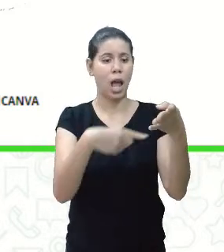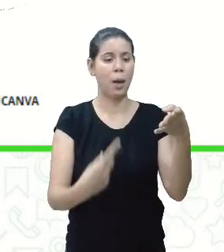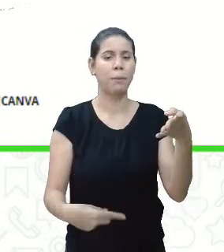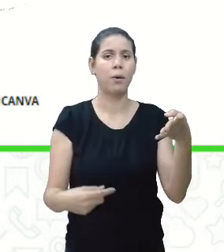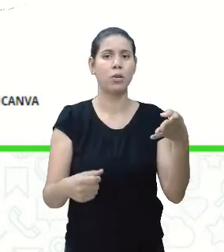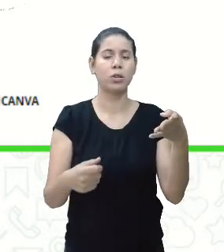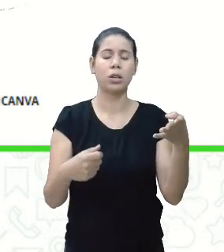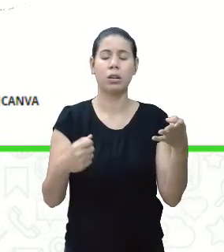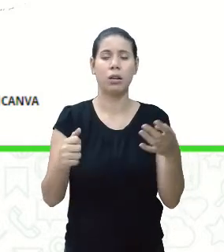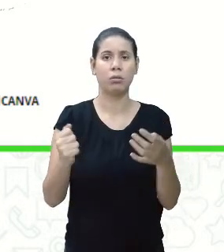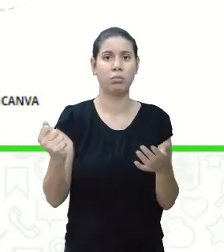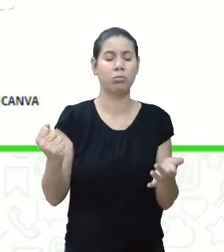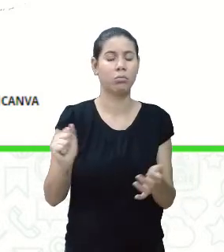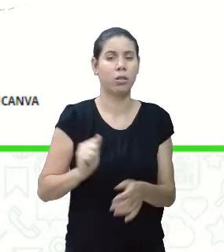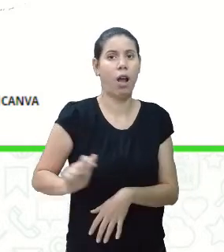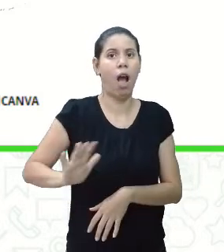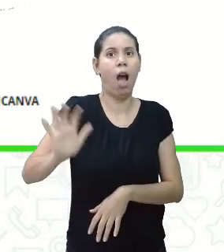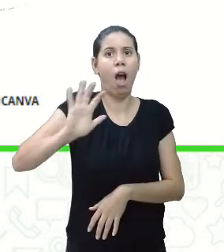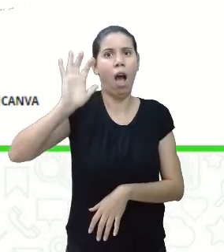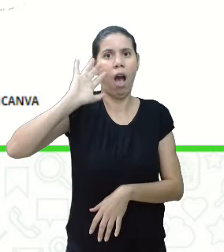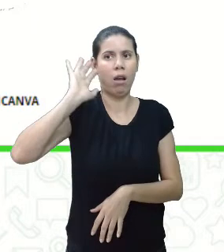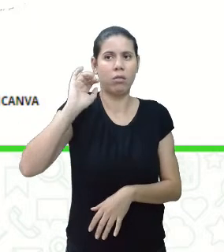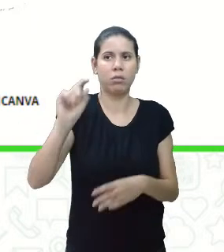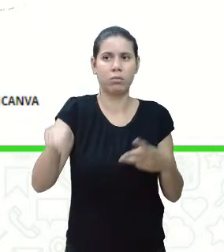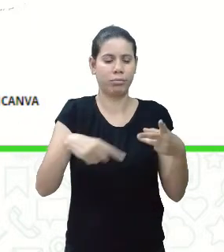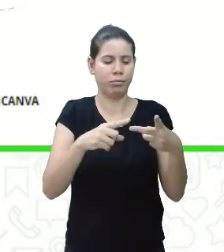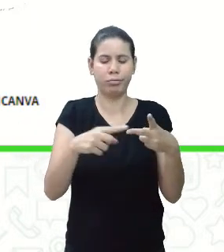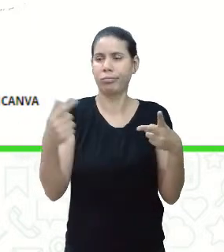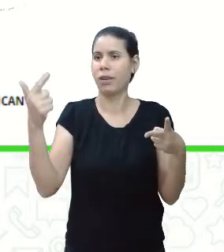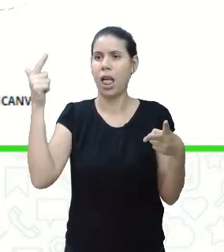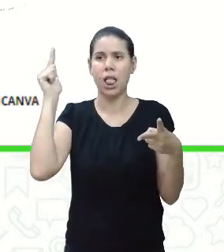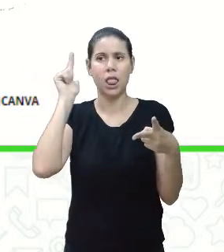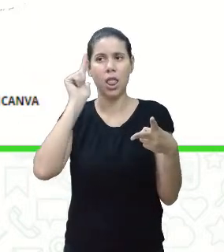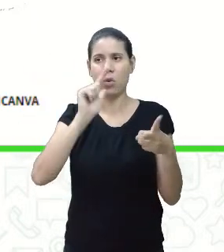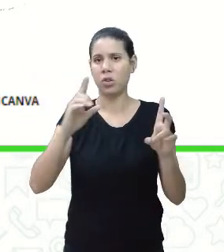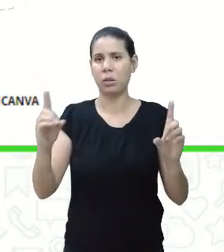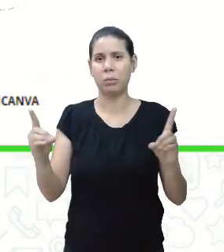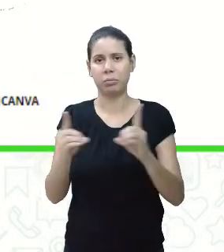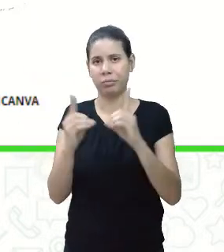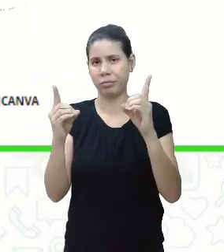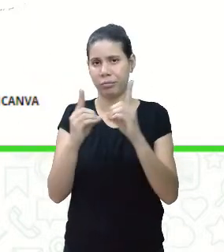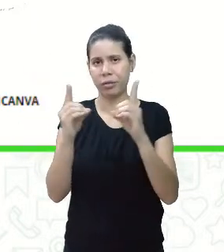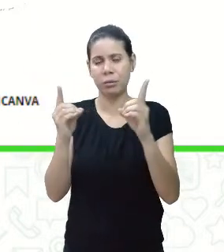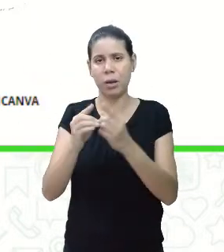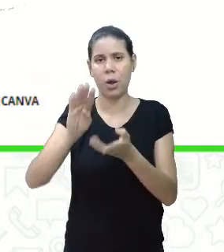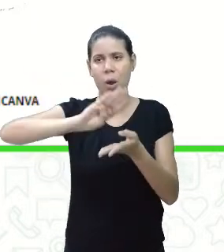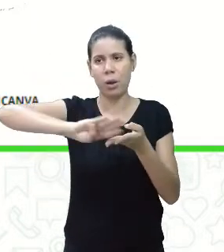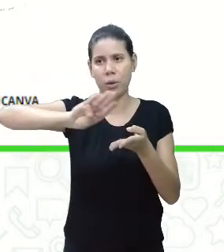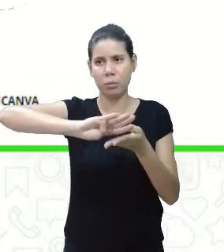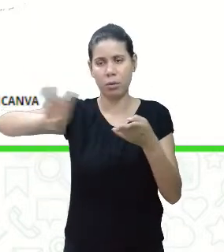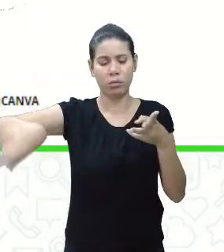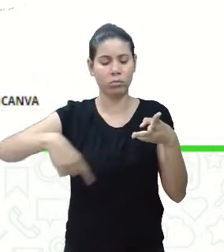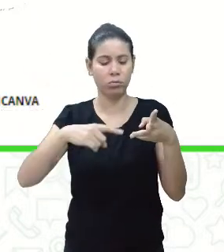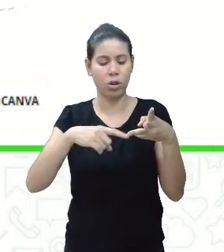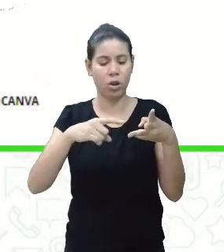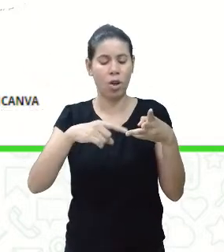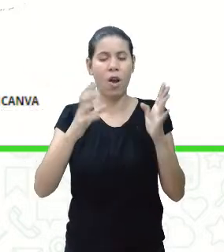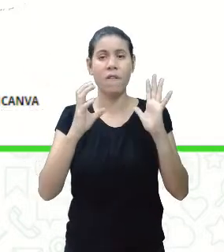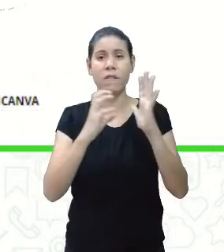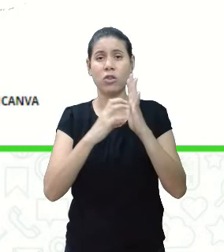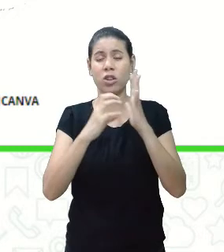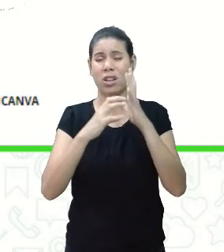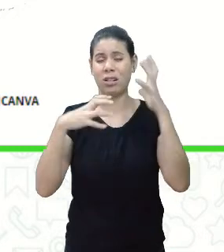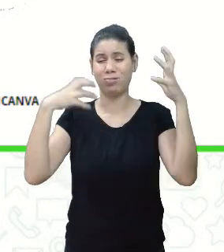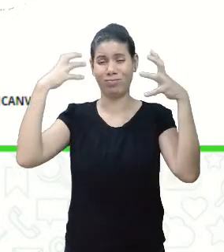preços exorbitantes. Não conseguimos o atendimento no banco. O funcionário estava muito confuso com os